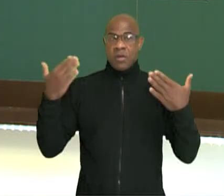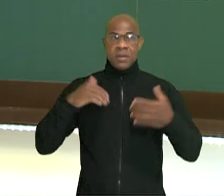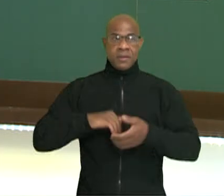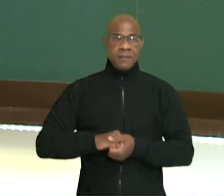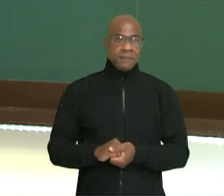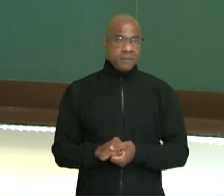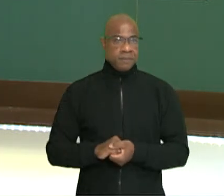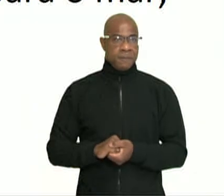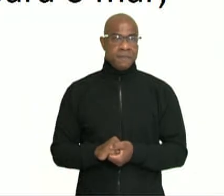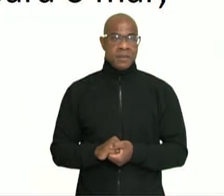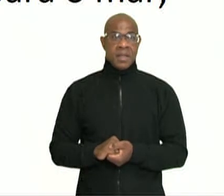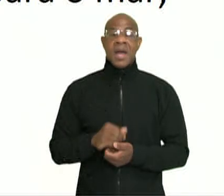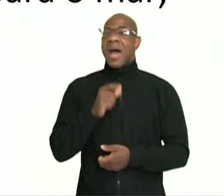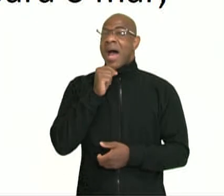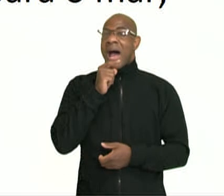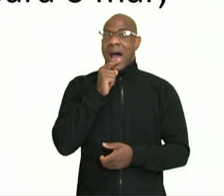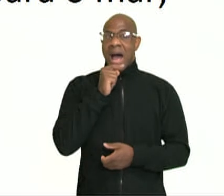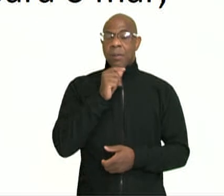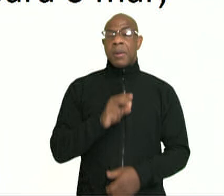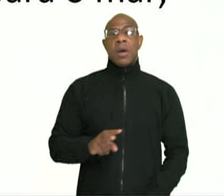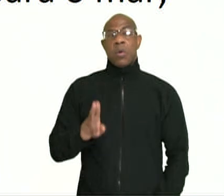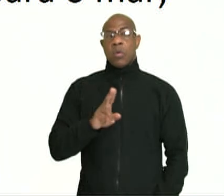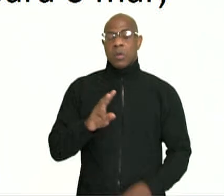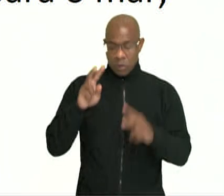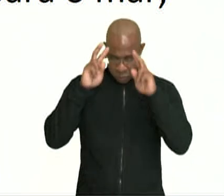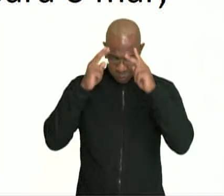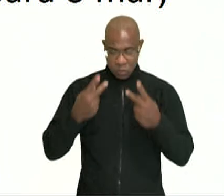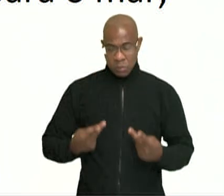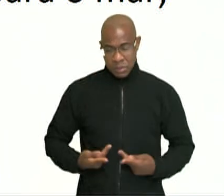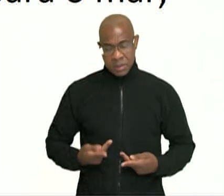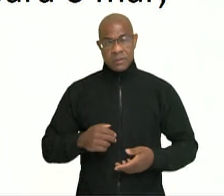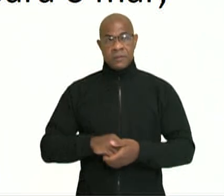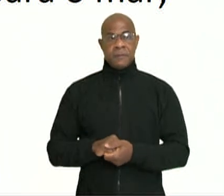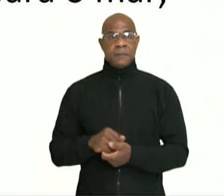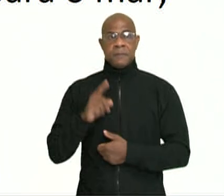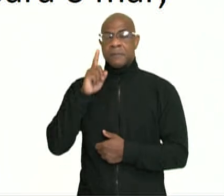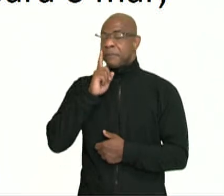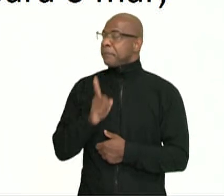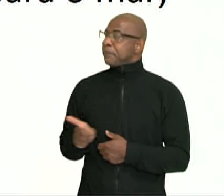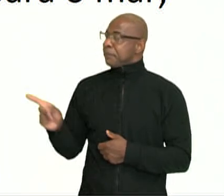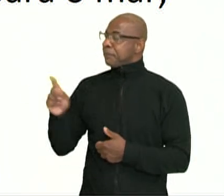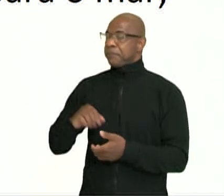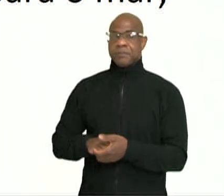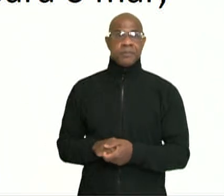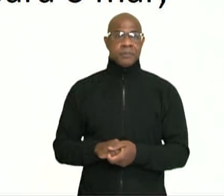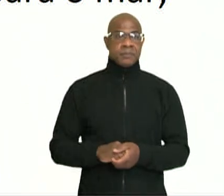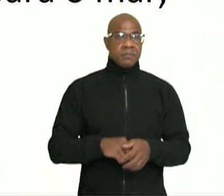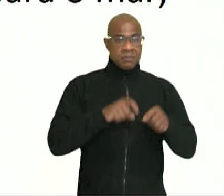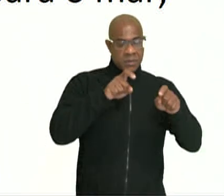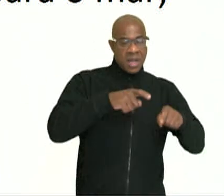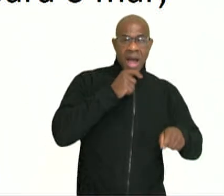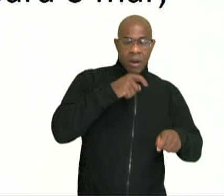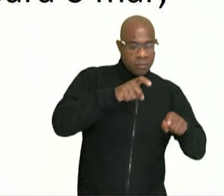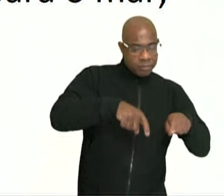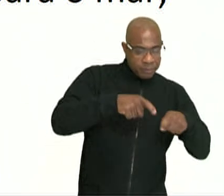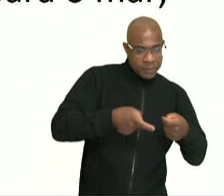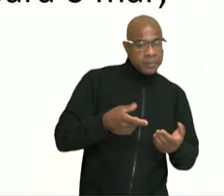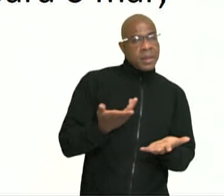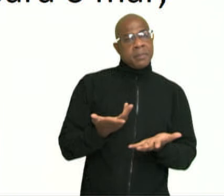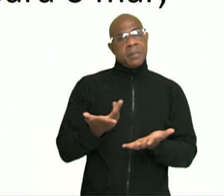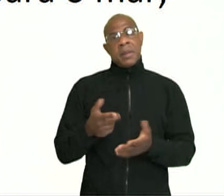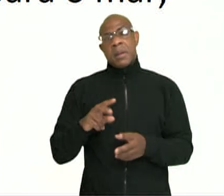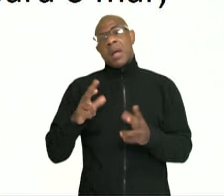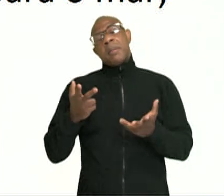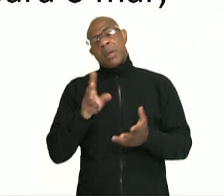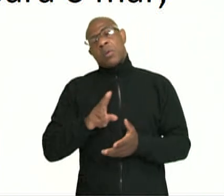Água para o uso humano. O estudo aponta ainda, como em menor grau, a ação de bombear água para agricultura ou consumo humano também teve